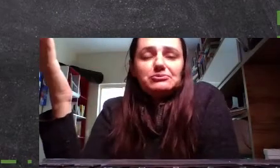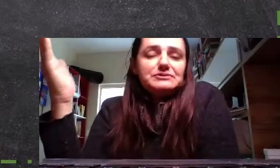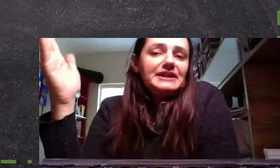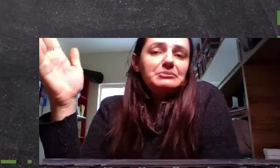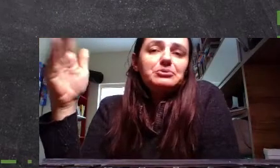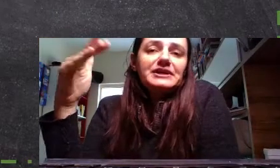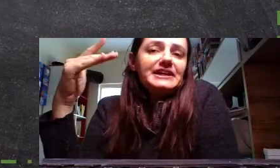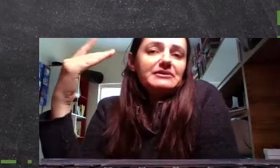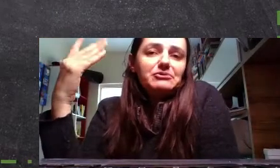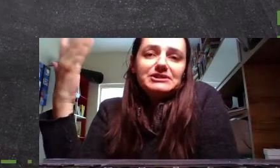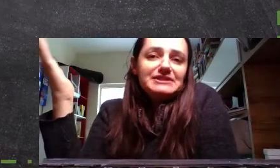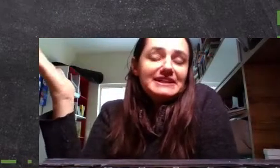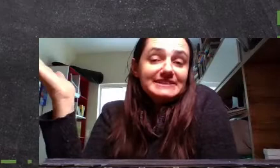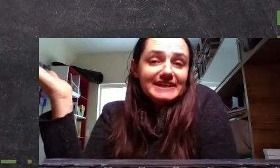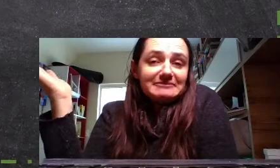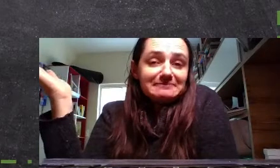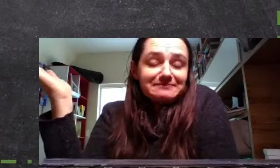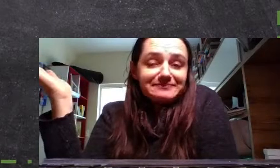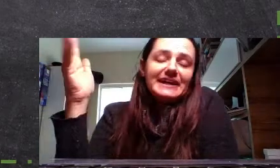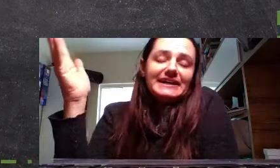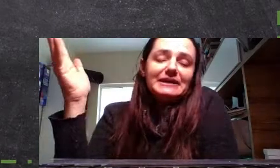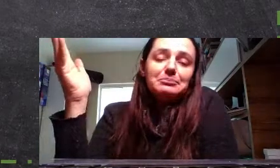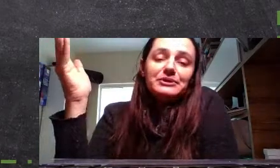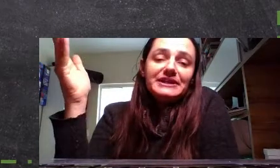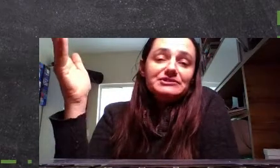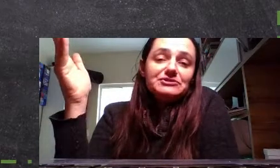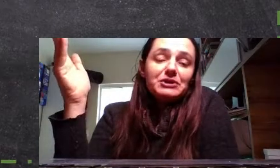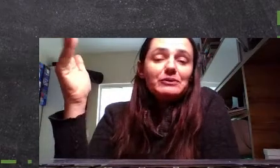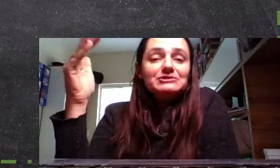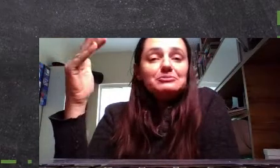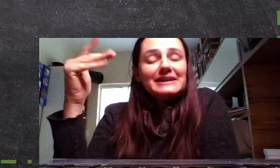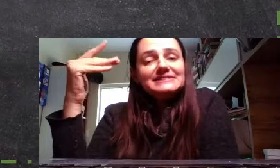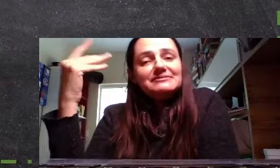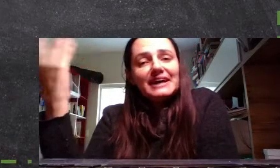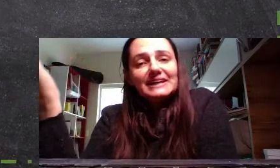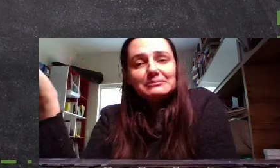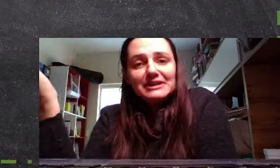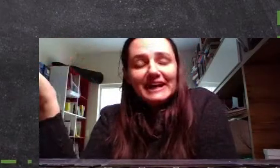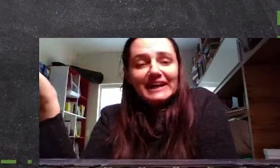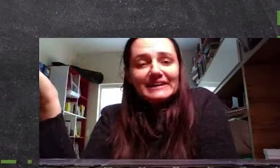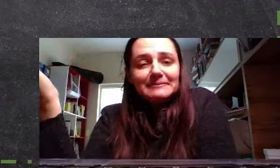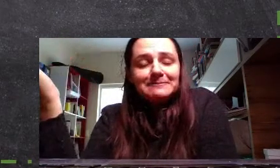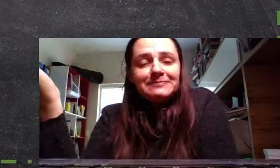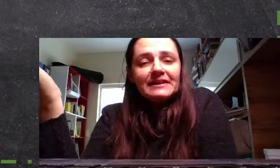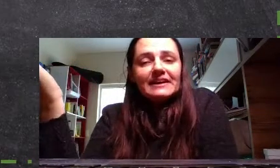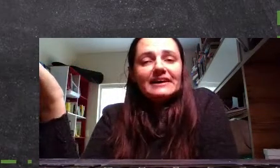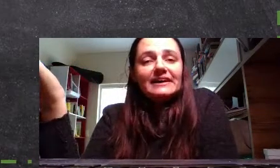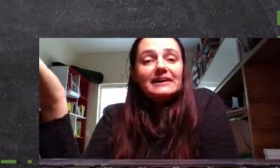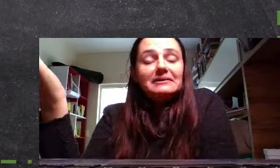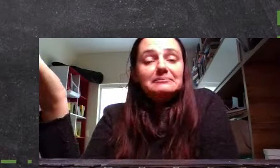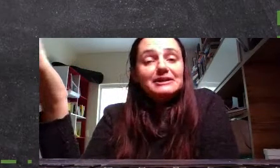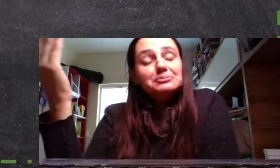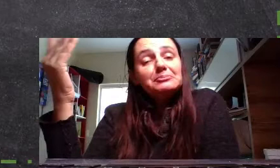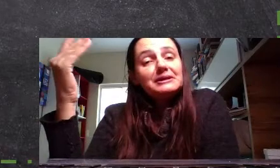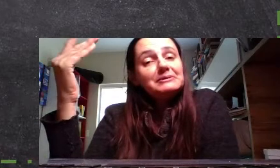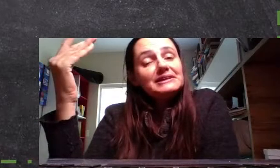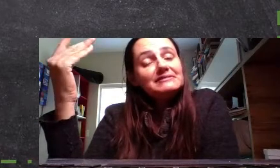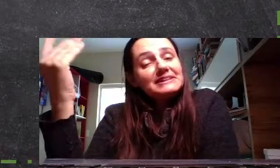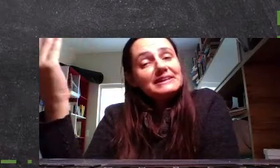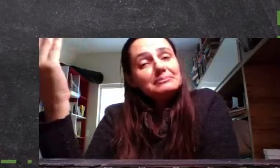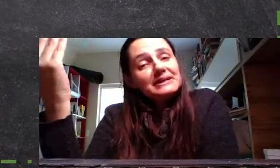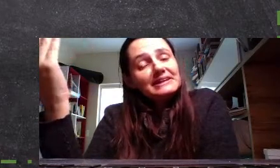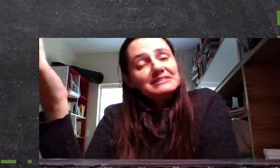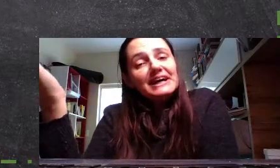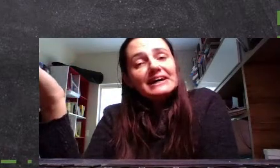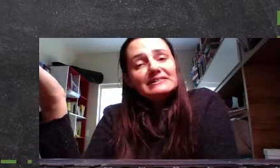tanto tempo quanto ele quiser. E aí é por isso que quanto mais velha a mulher, mais problema